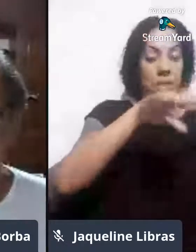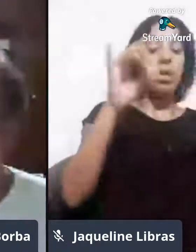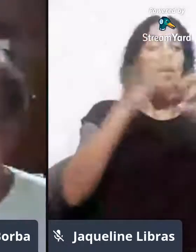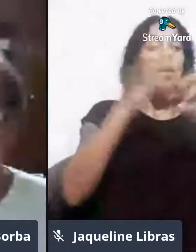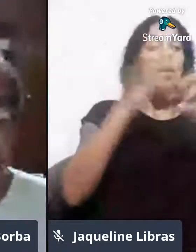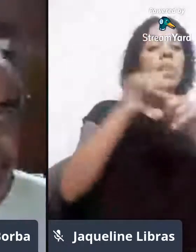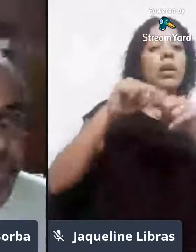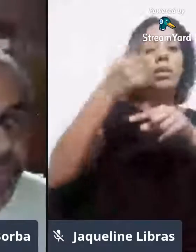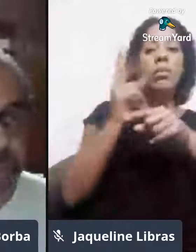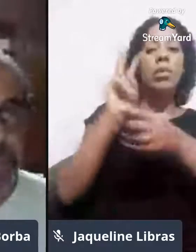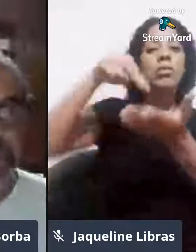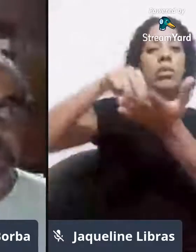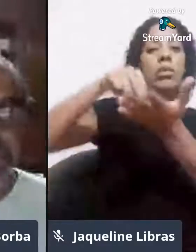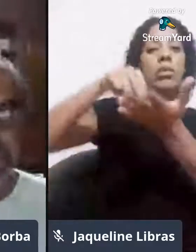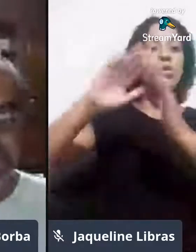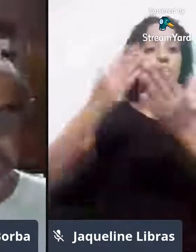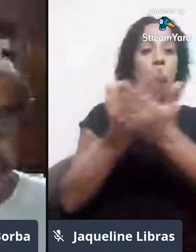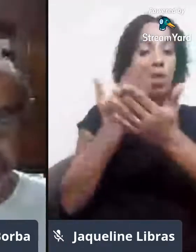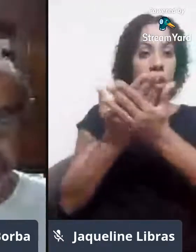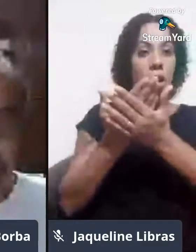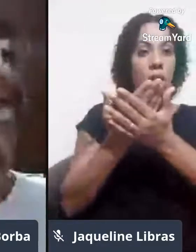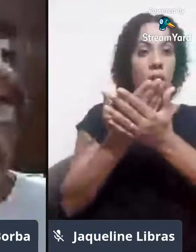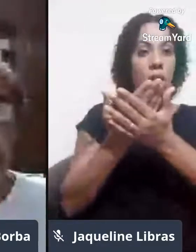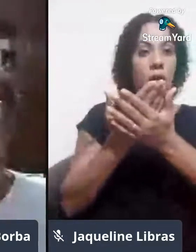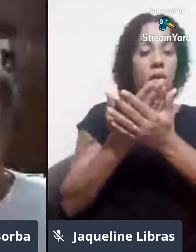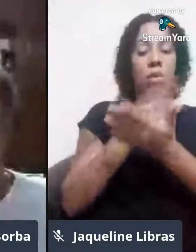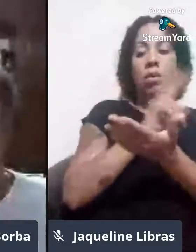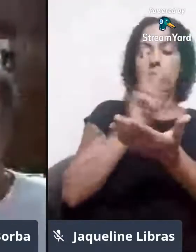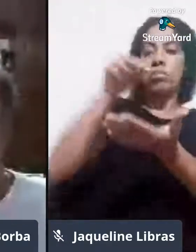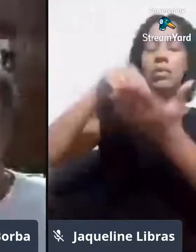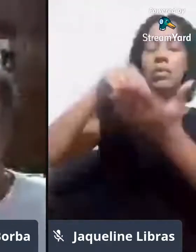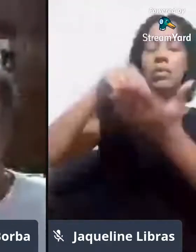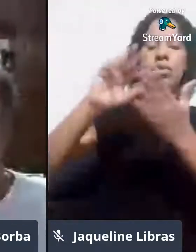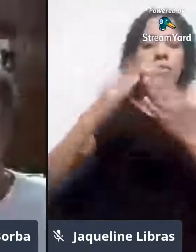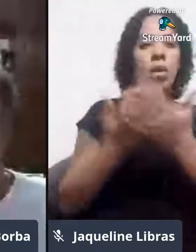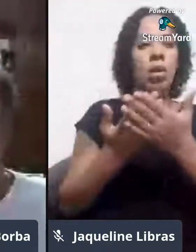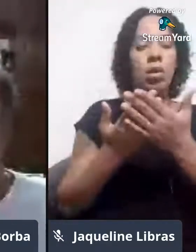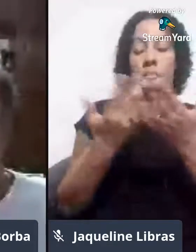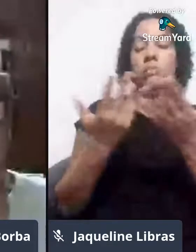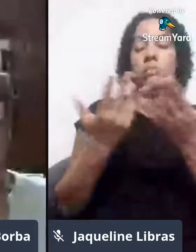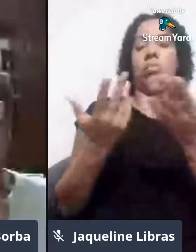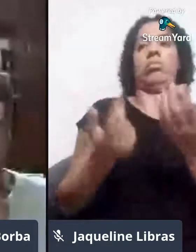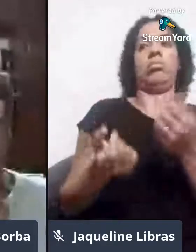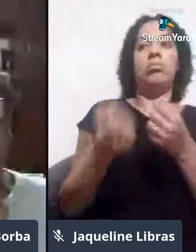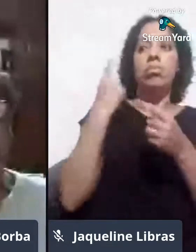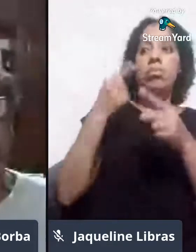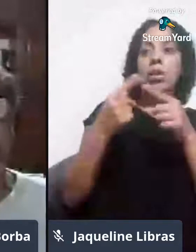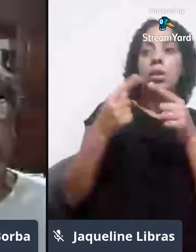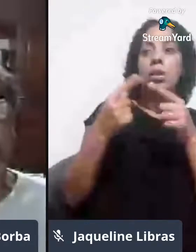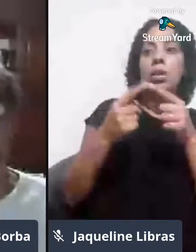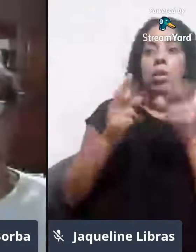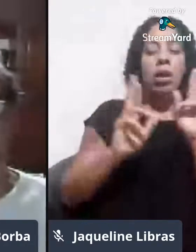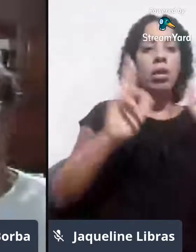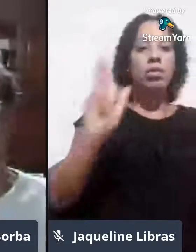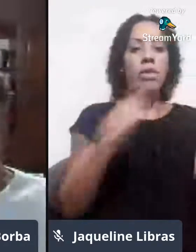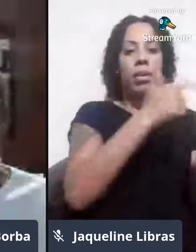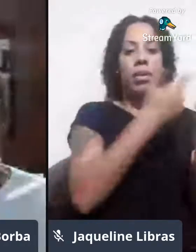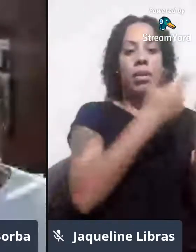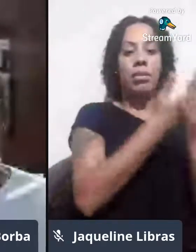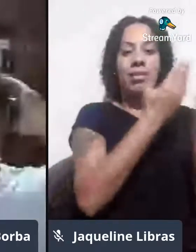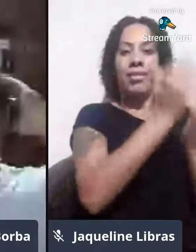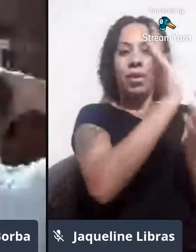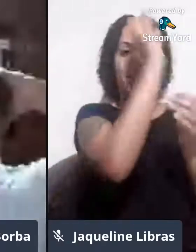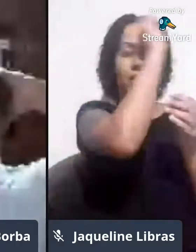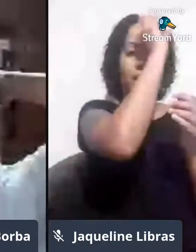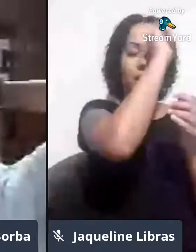para a escola e muitas vezes o que ele chega na escola, ele se depara com um ambiente totalmente diferente de tudo